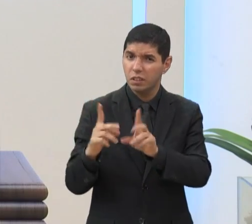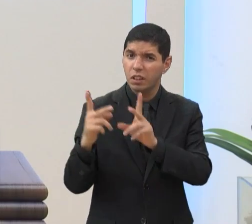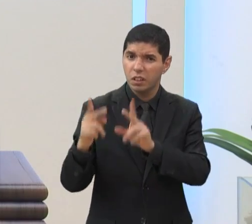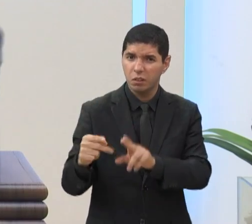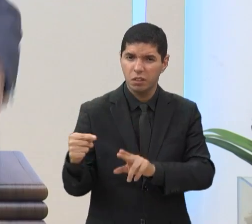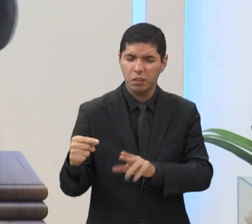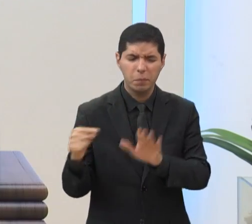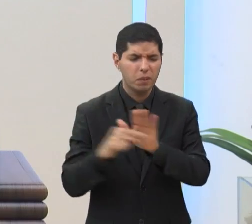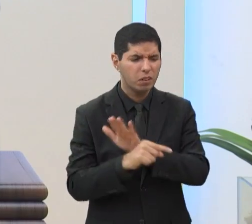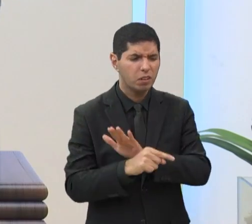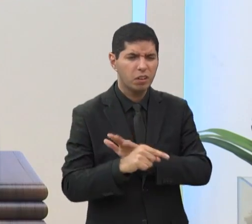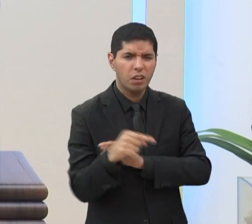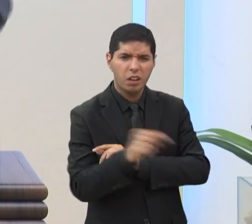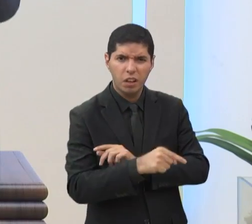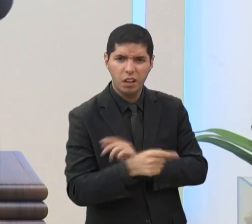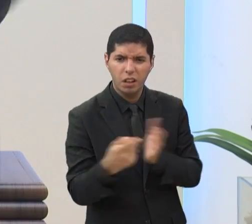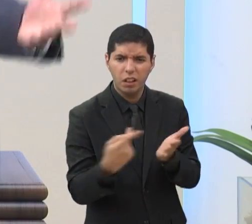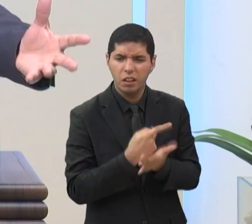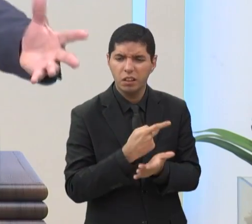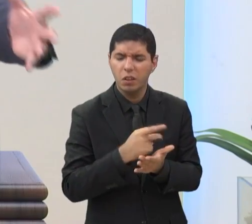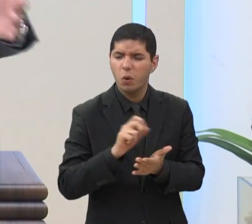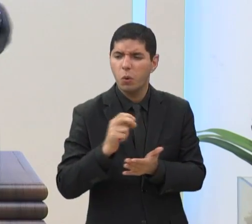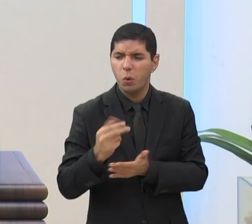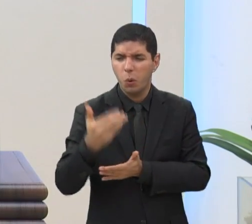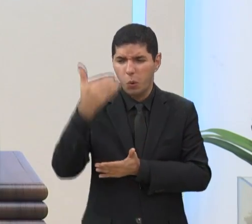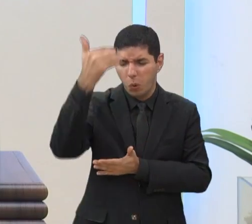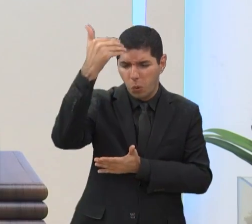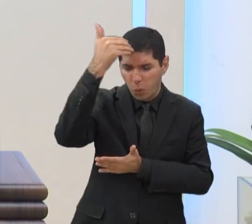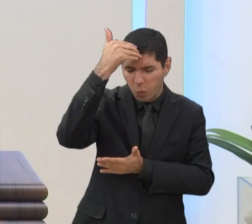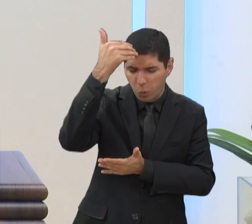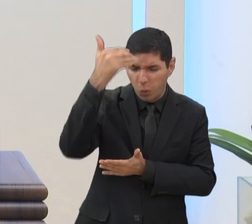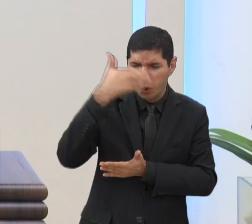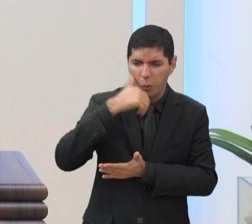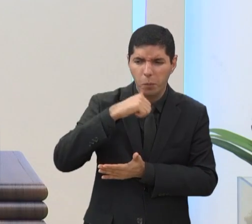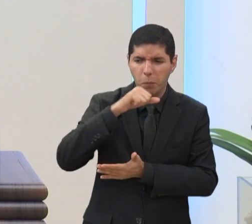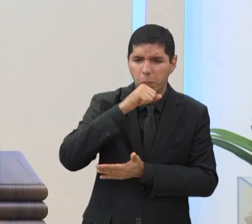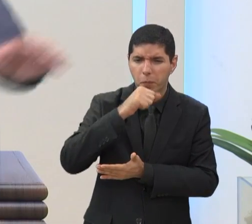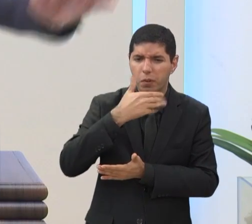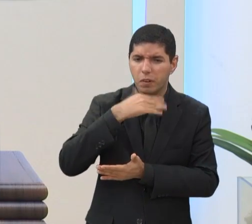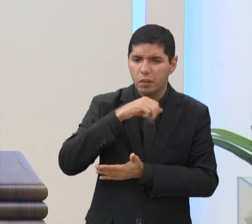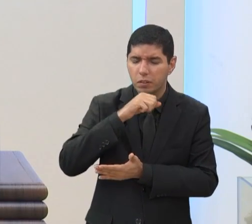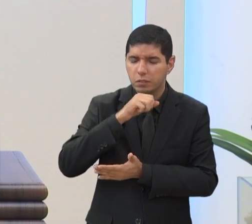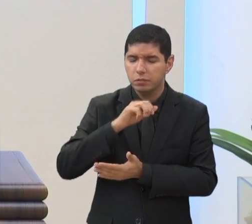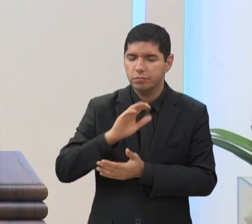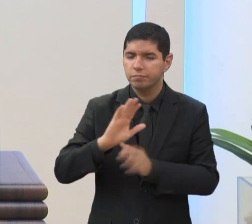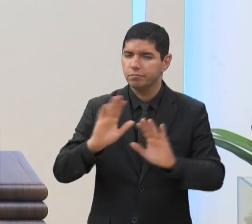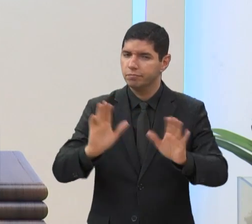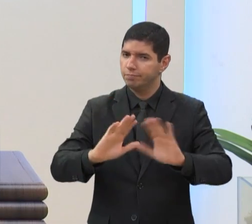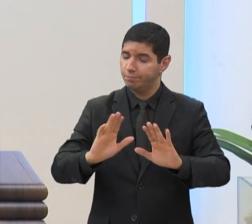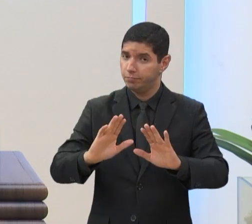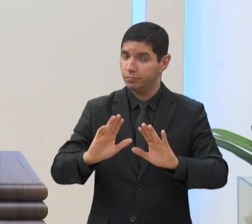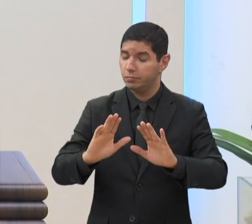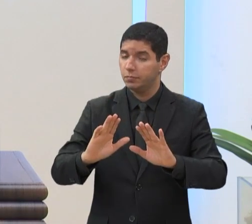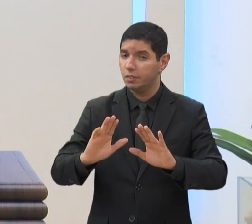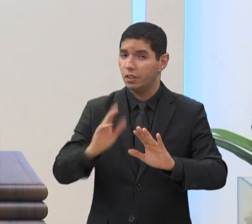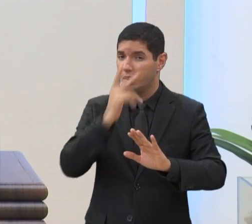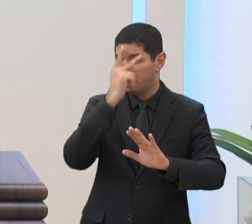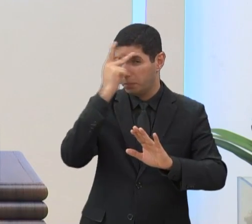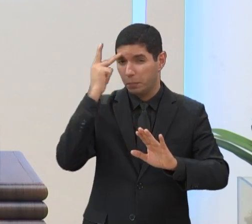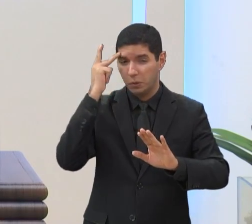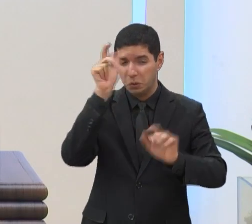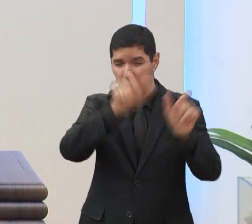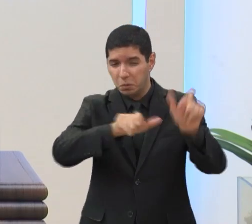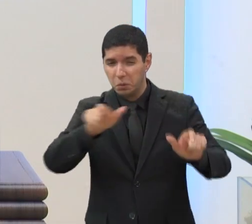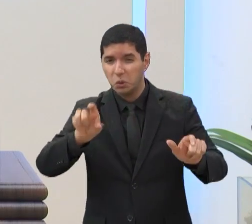costumam olhar para os nossos erros. Mas eu me alegro quando me lembro